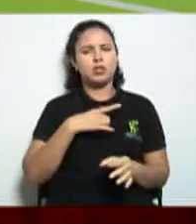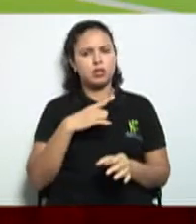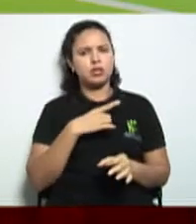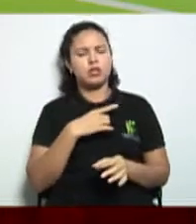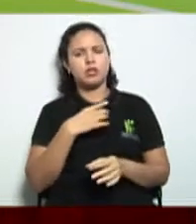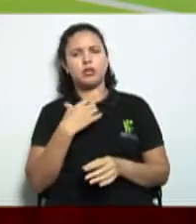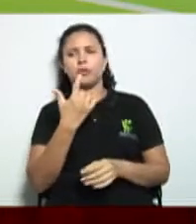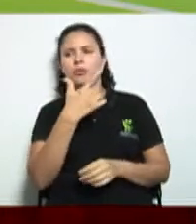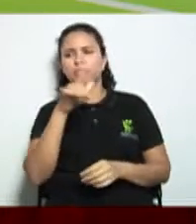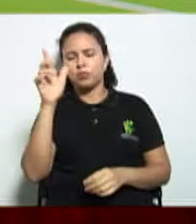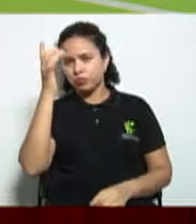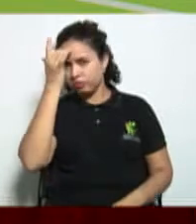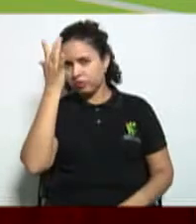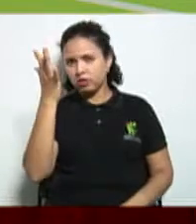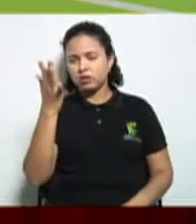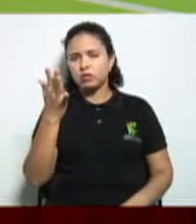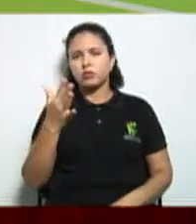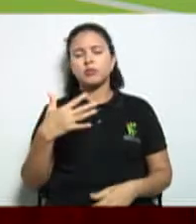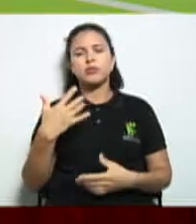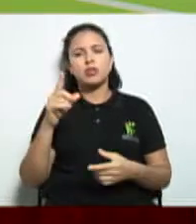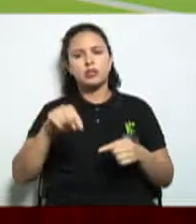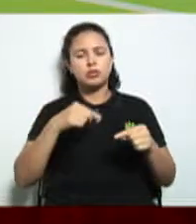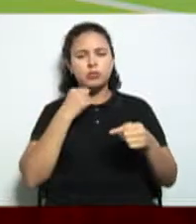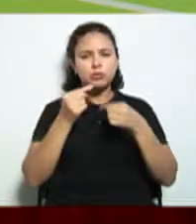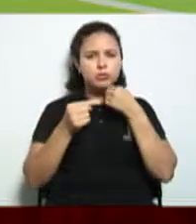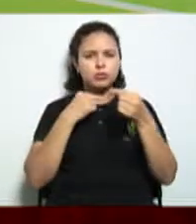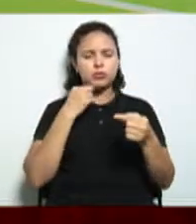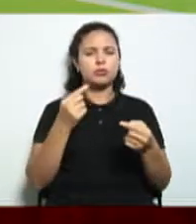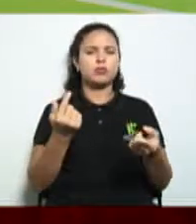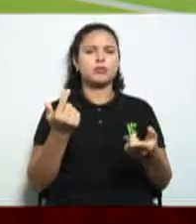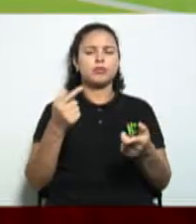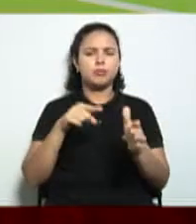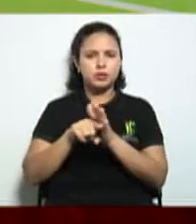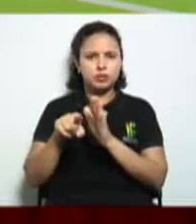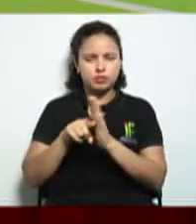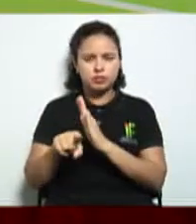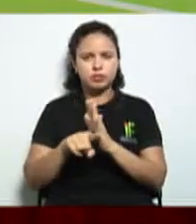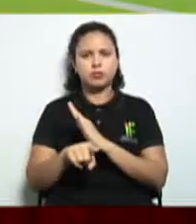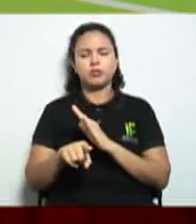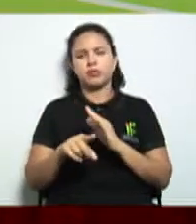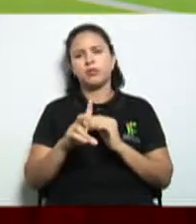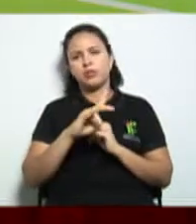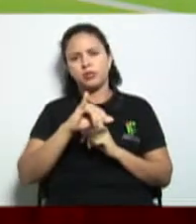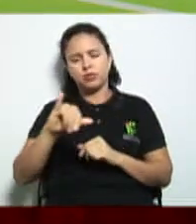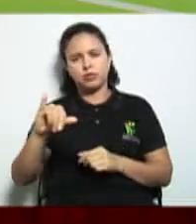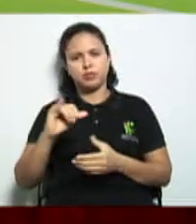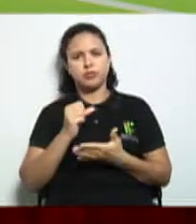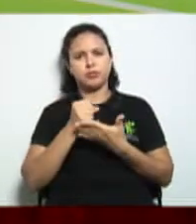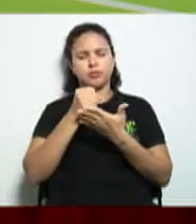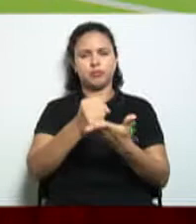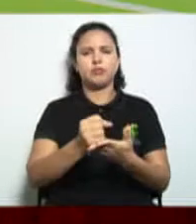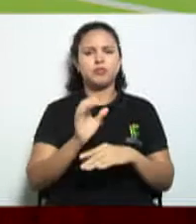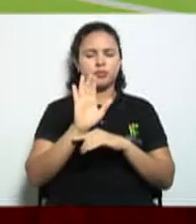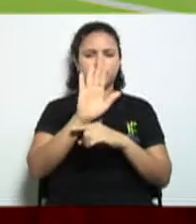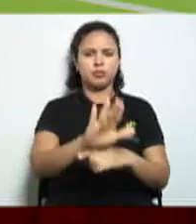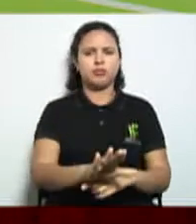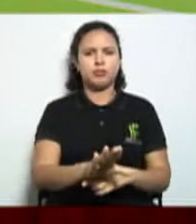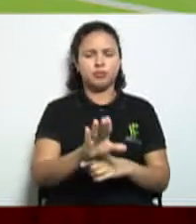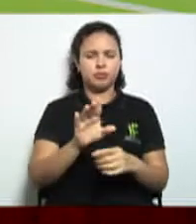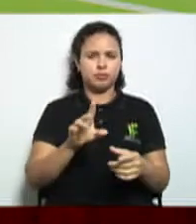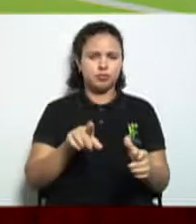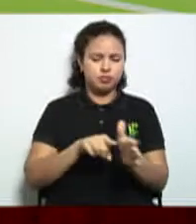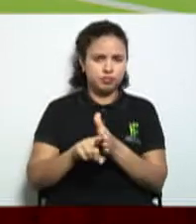mais fácil? Então, são essas dúvidas, são essas perguntas que vai te mobilizar para a pesquisa. O projeto de